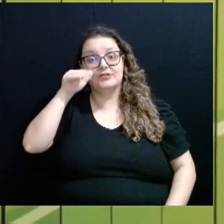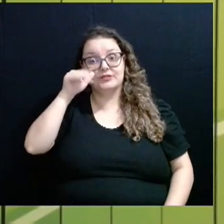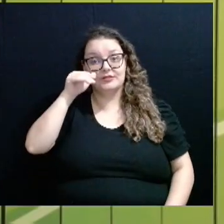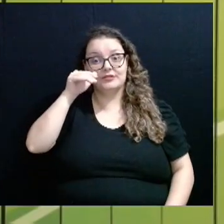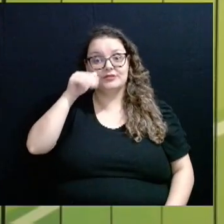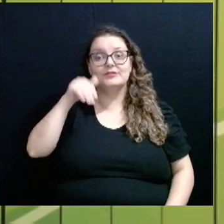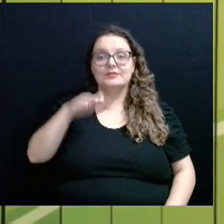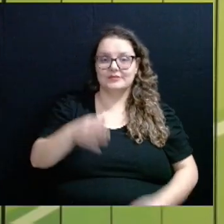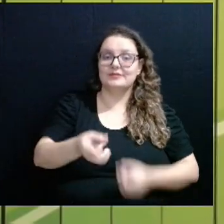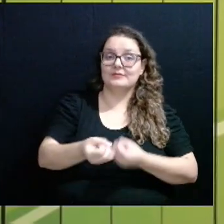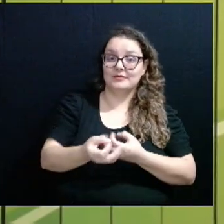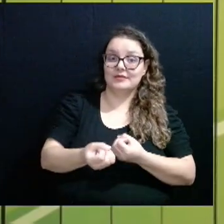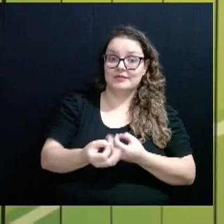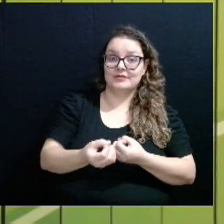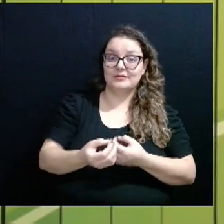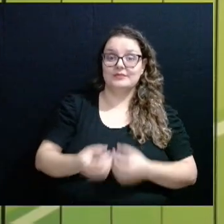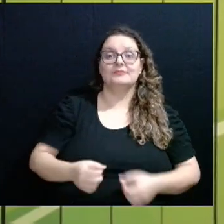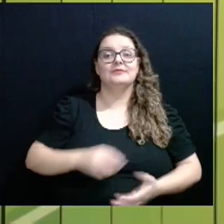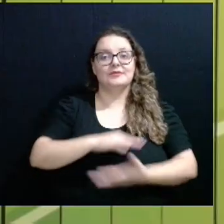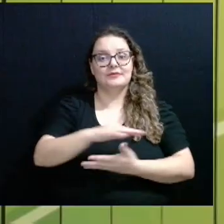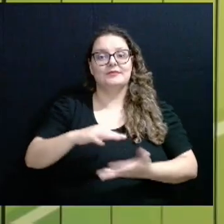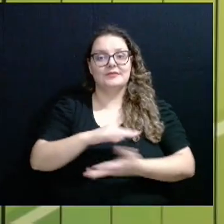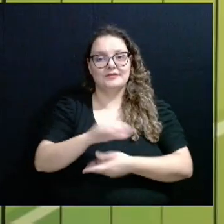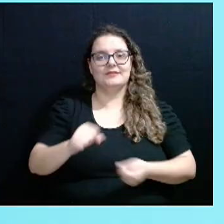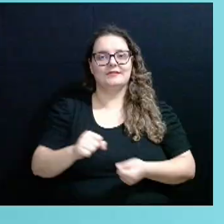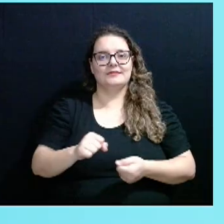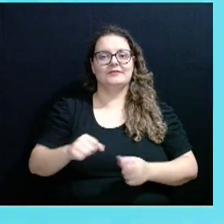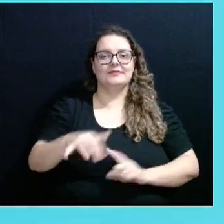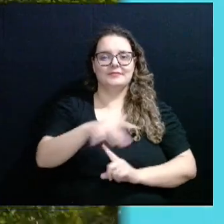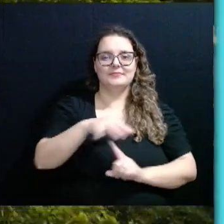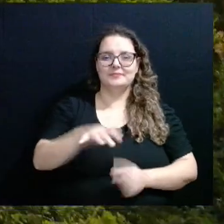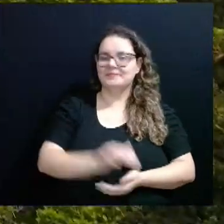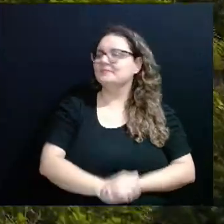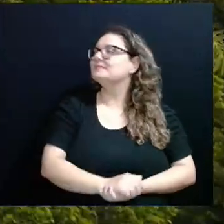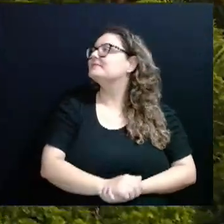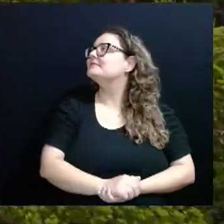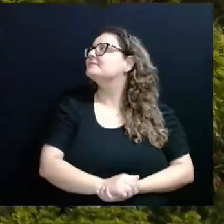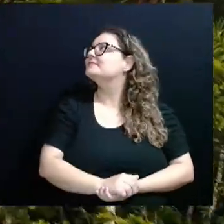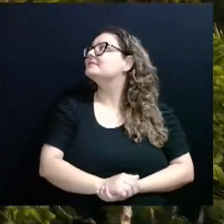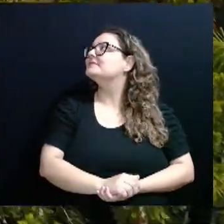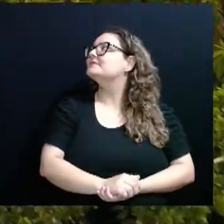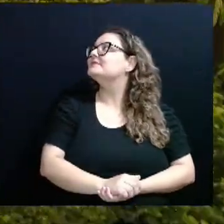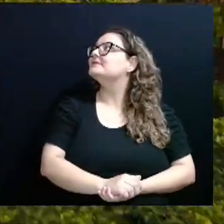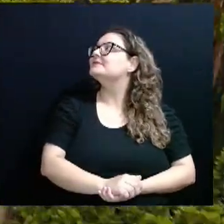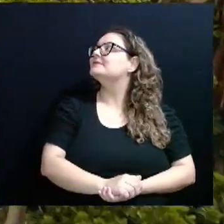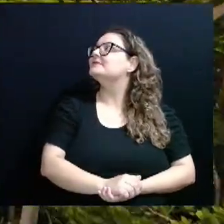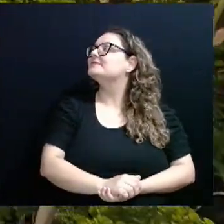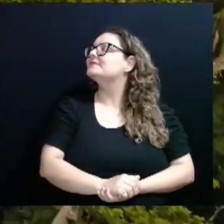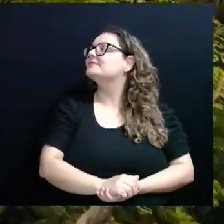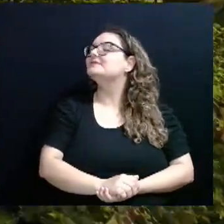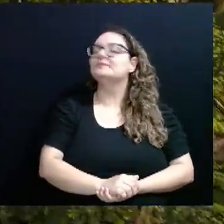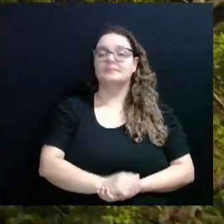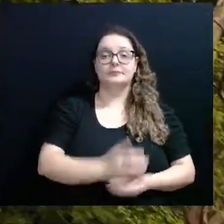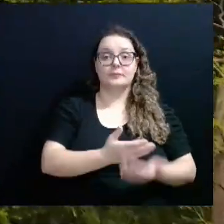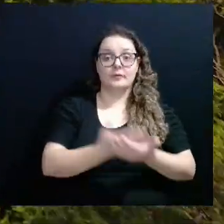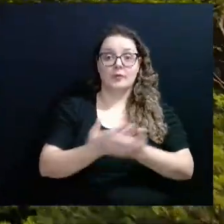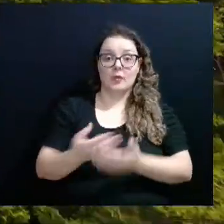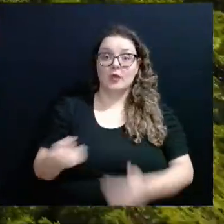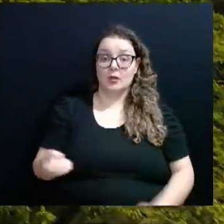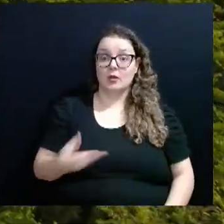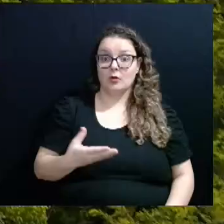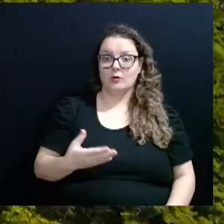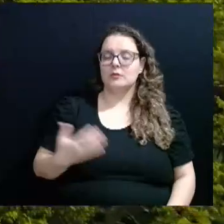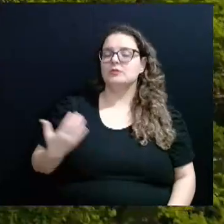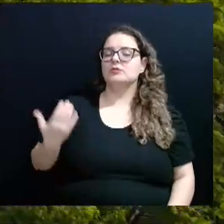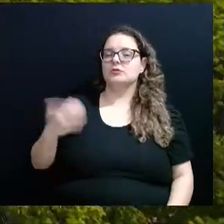informações sobre sustentabilidade e meio ambiente. Um estudo inédito publicado na revista